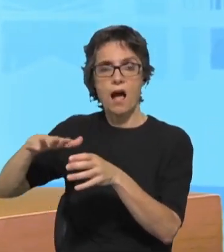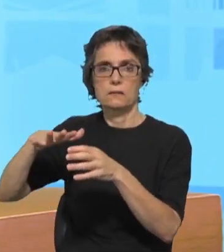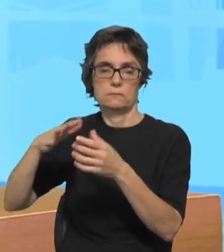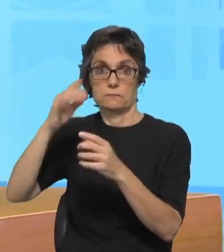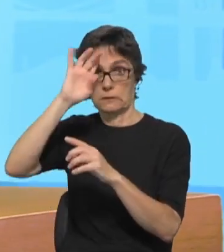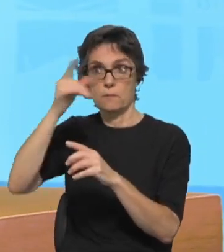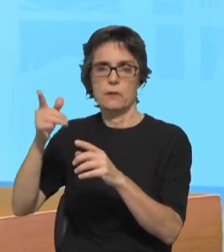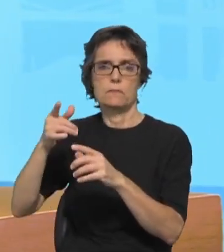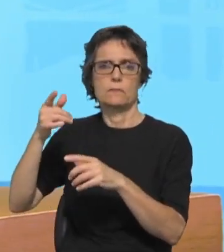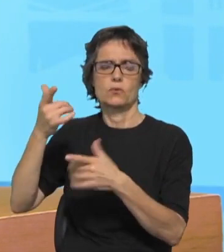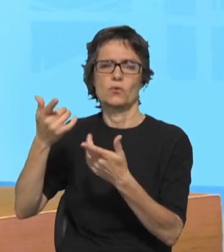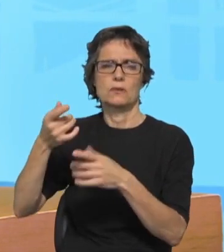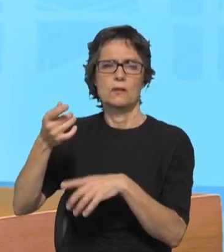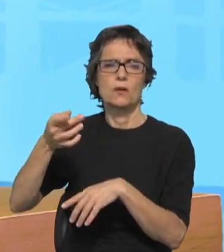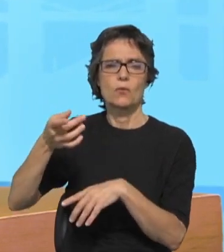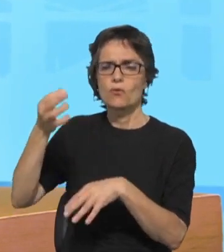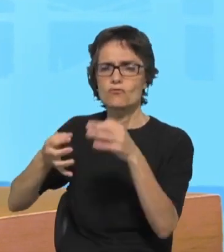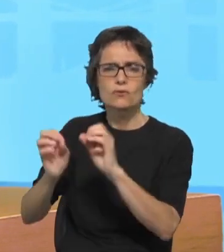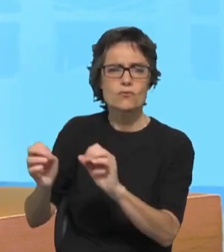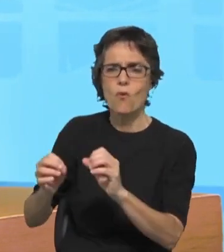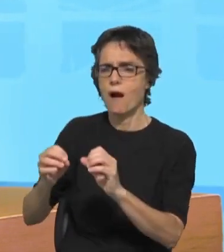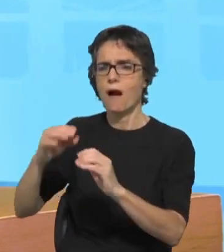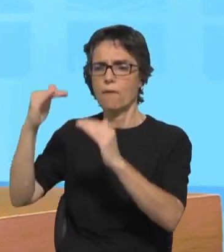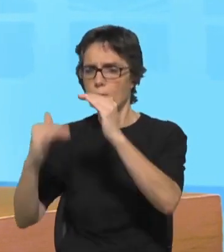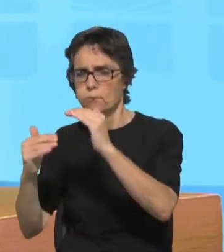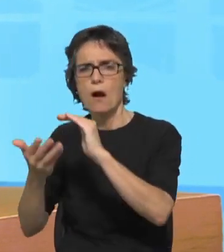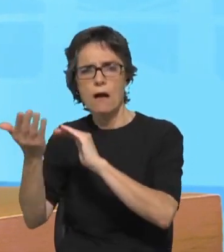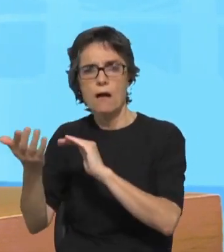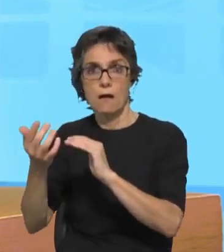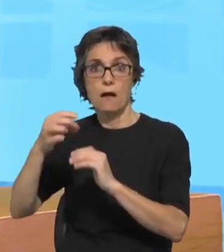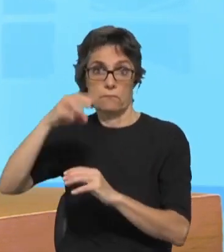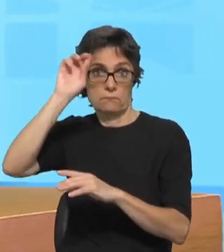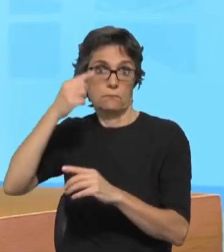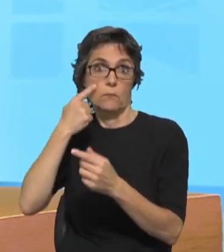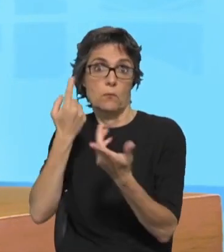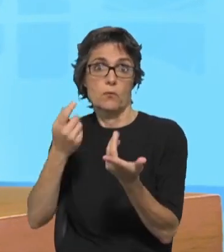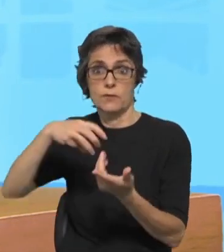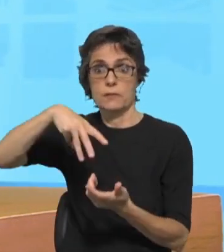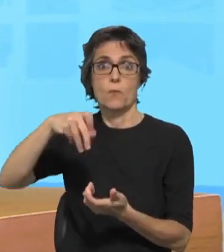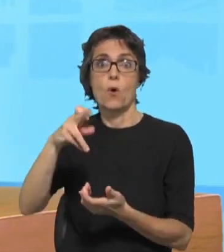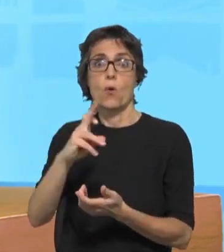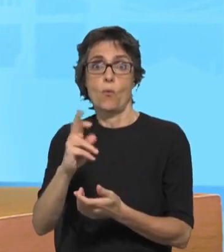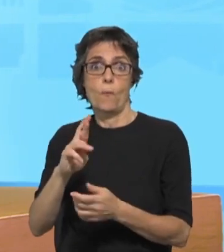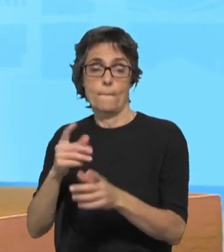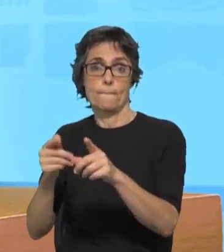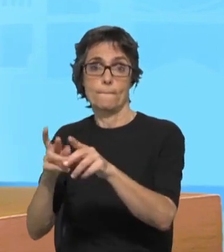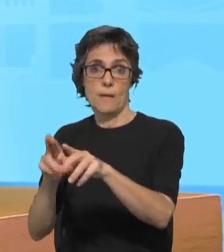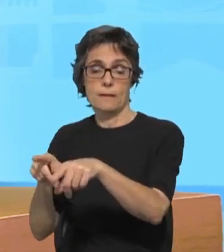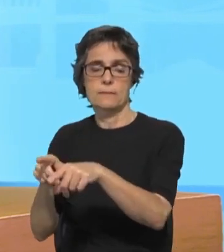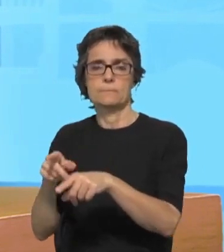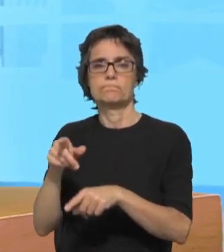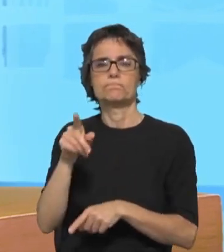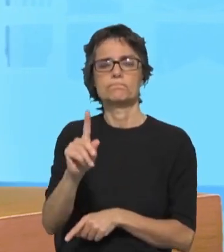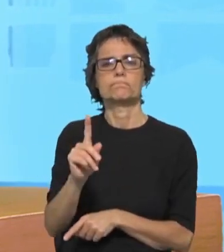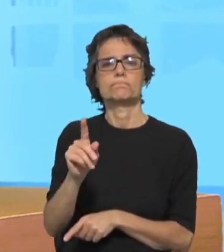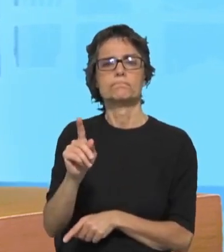da injustiça, e nesse sentido é muito curioso ver como, enfim, estando ele nessa altura já afastado